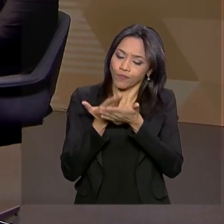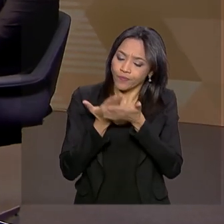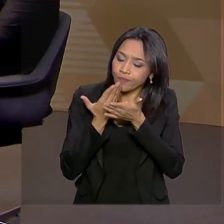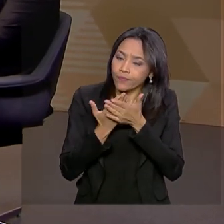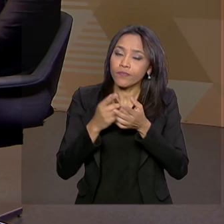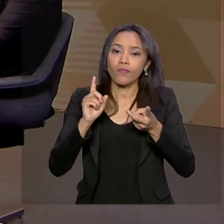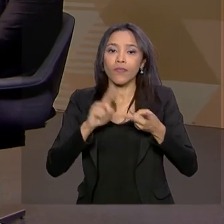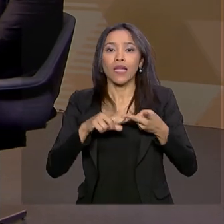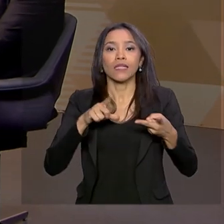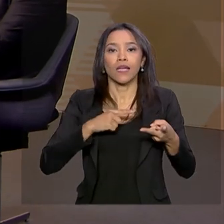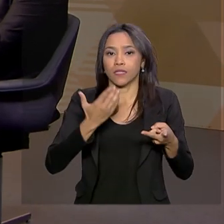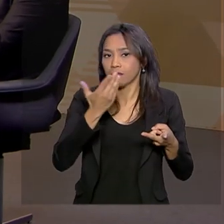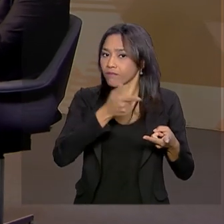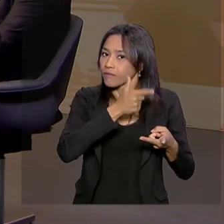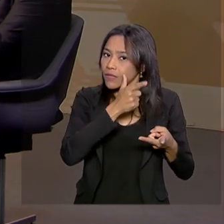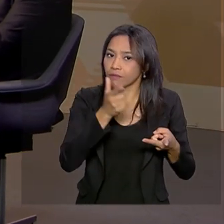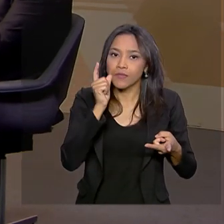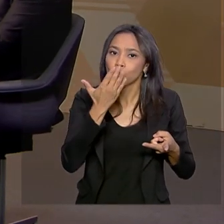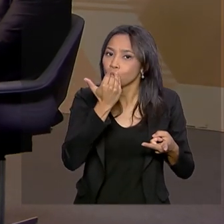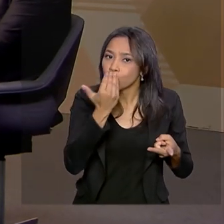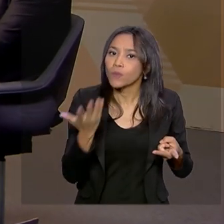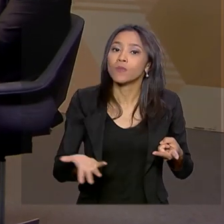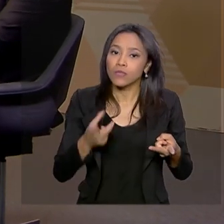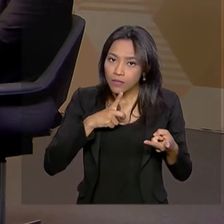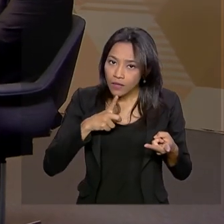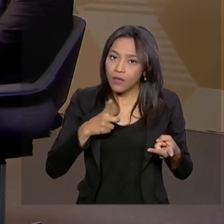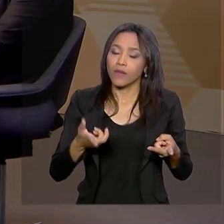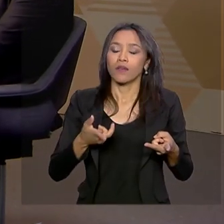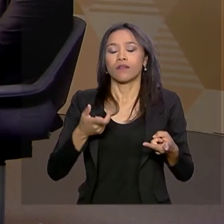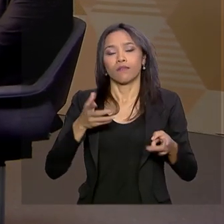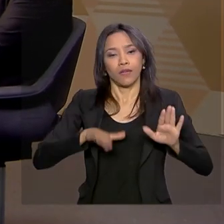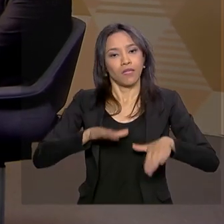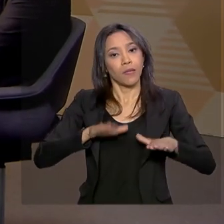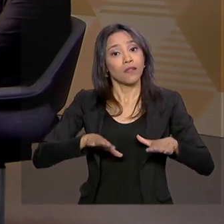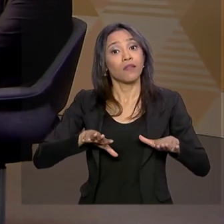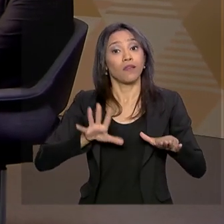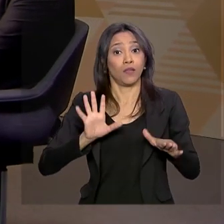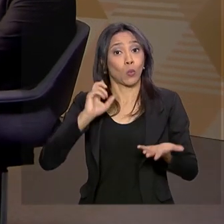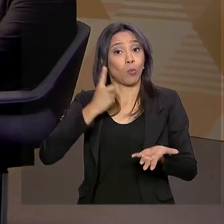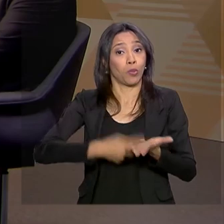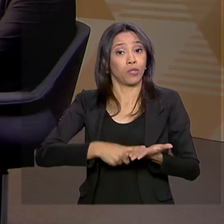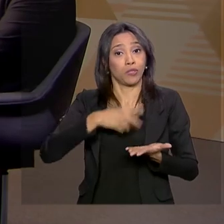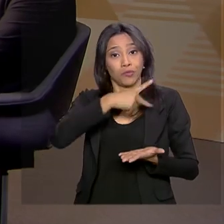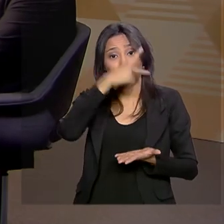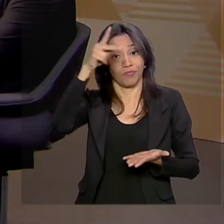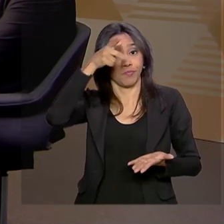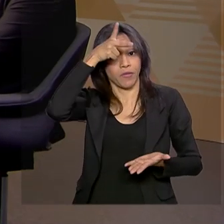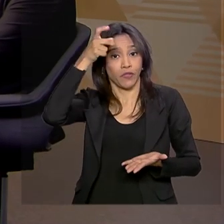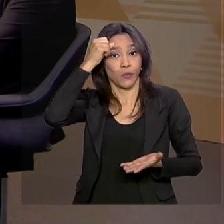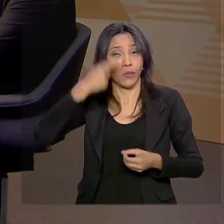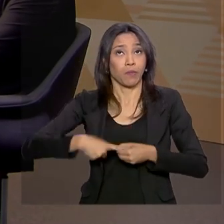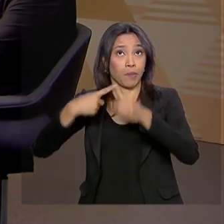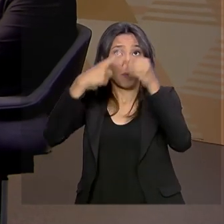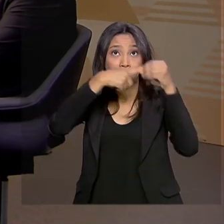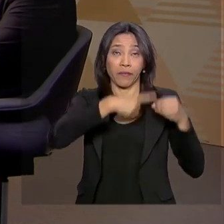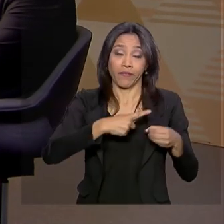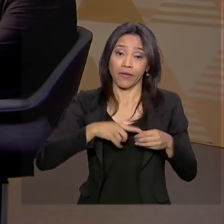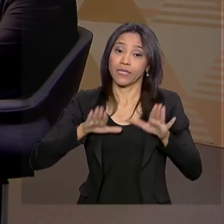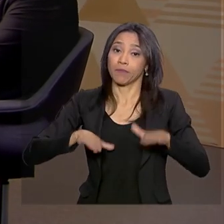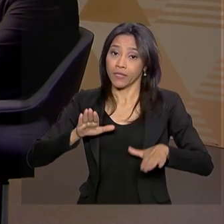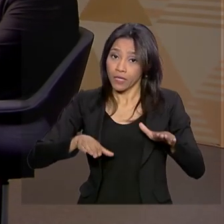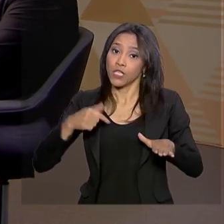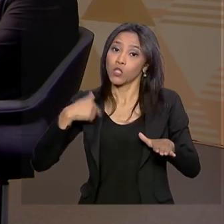Então, dependendo do comprometimento das prefeituras, a gente consegue mais